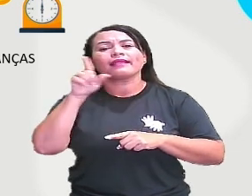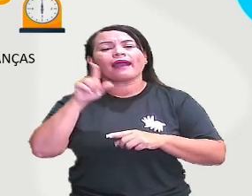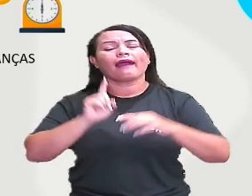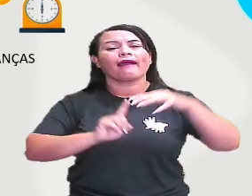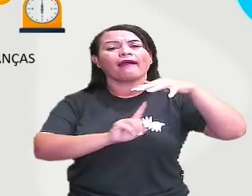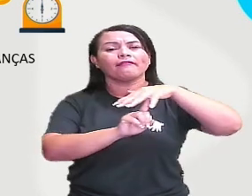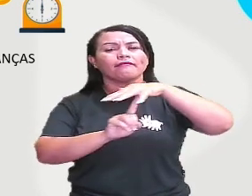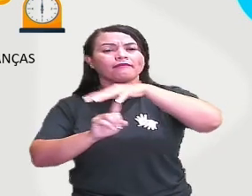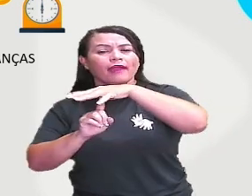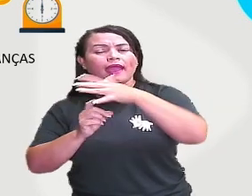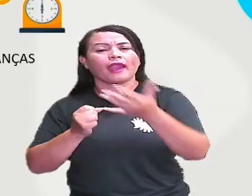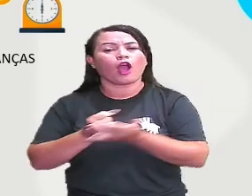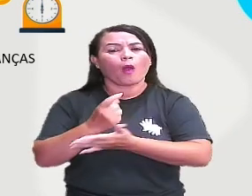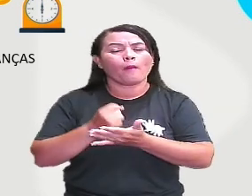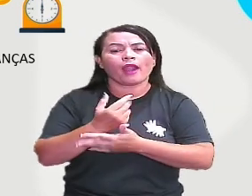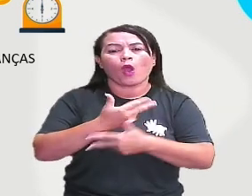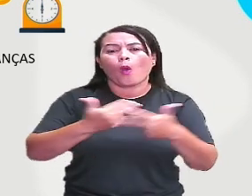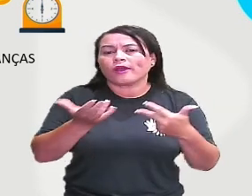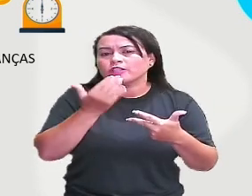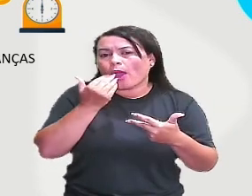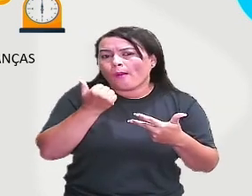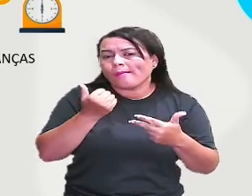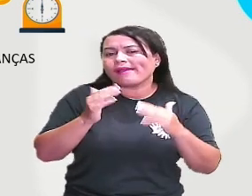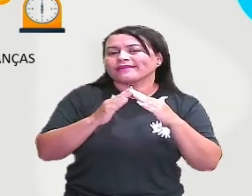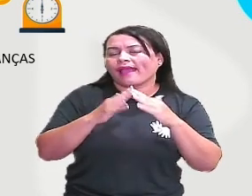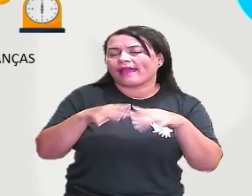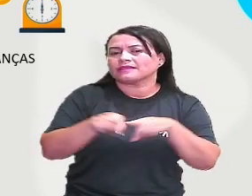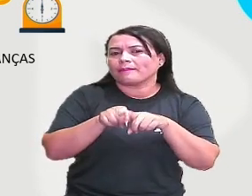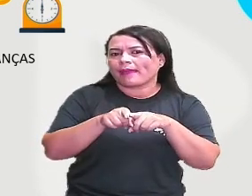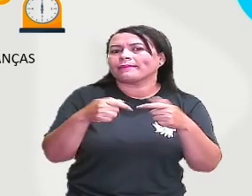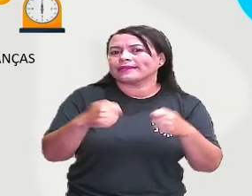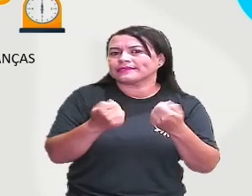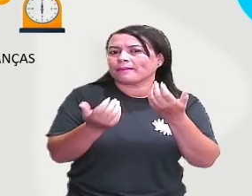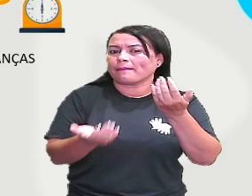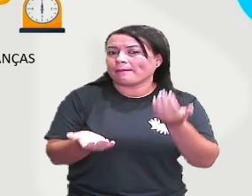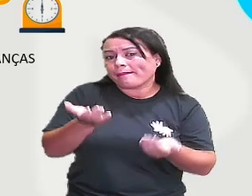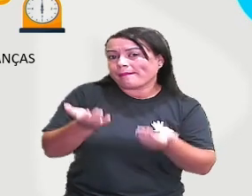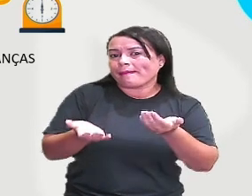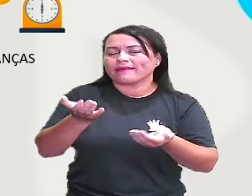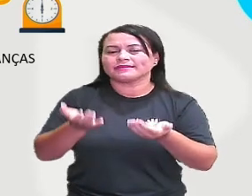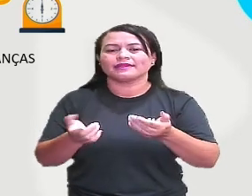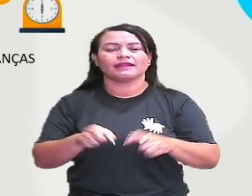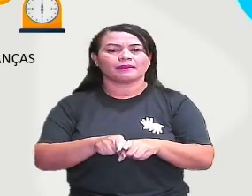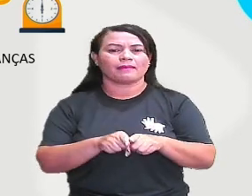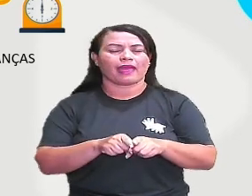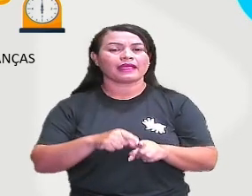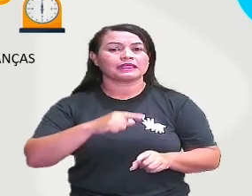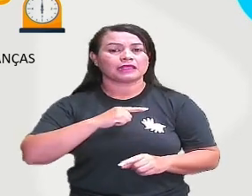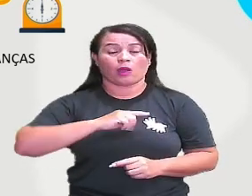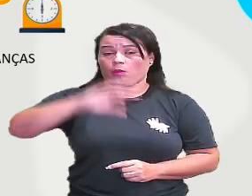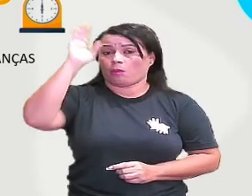que a gente consome em casa. Então, a unidade